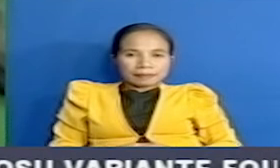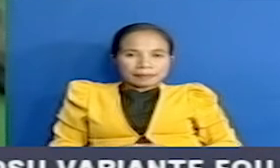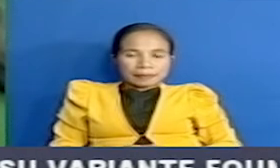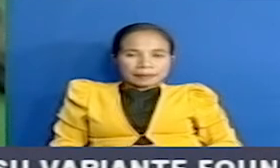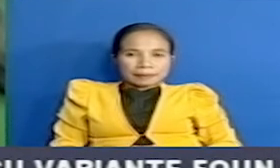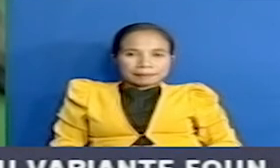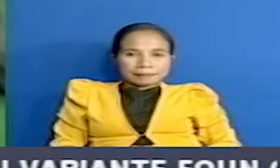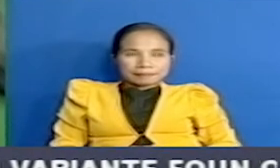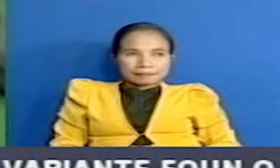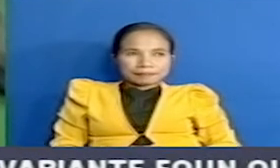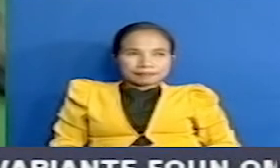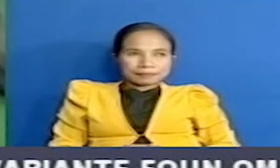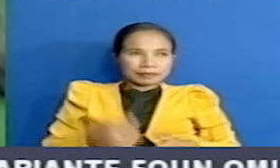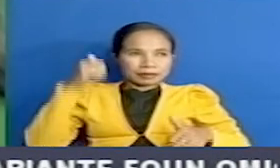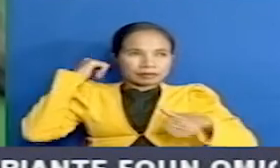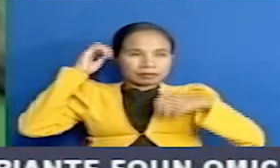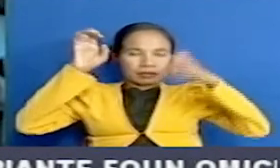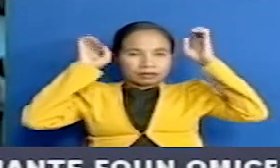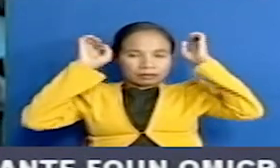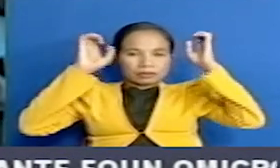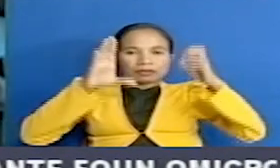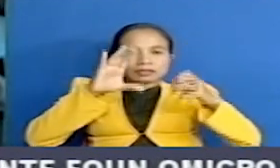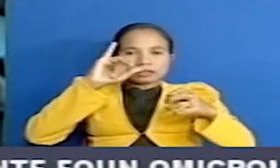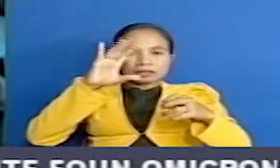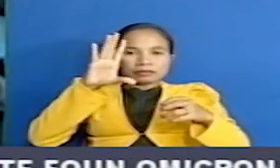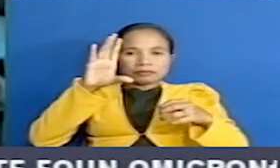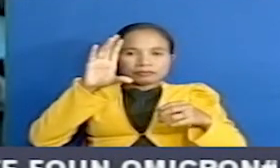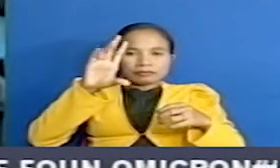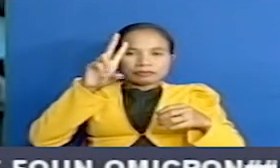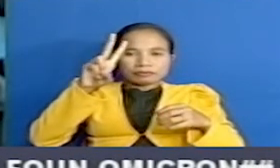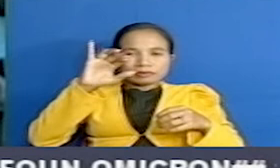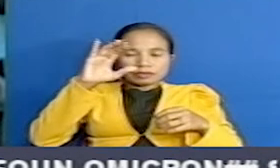atividade educação cívica ne sene halamos ia município Hotu